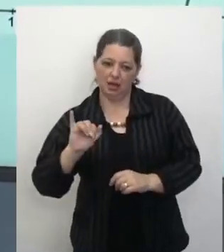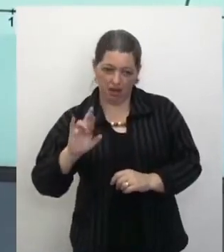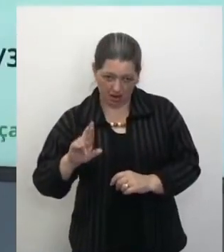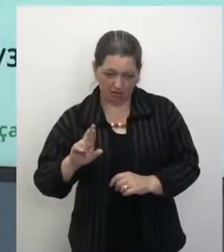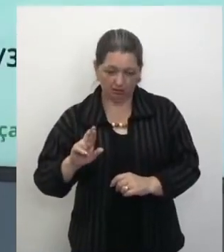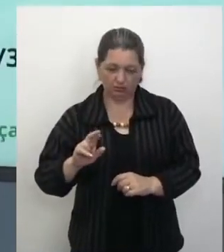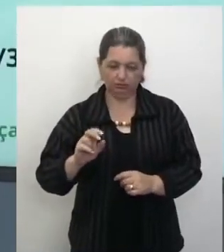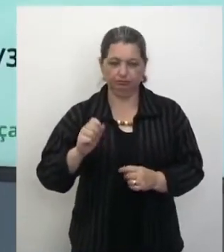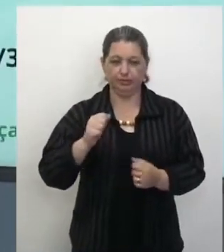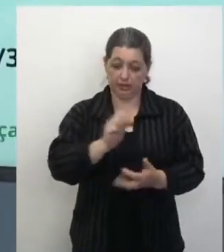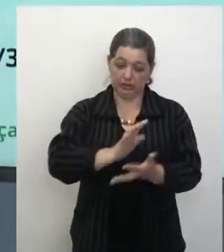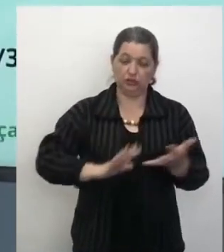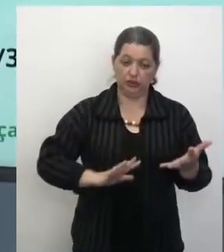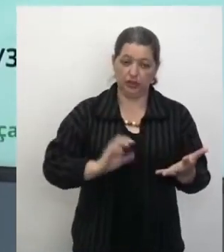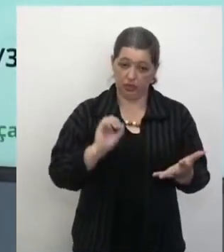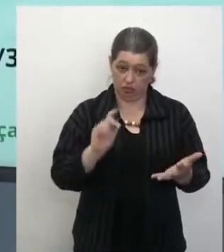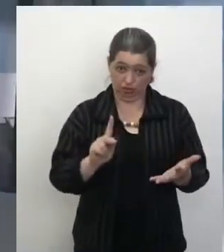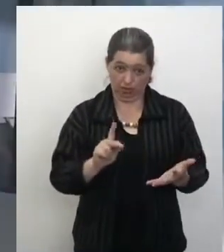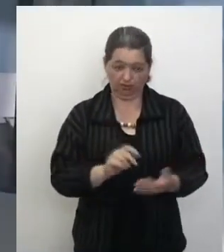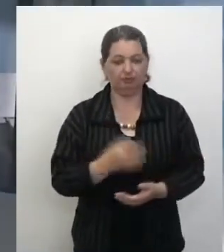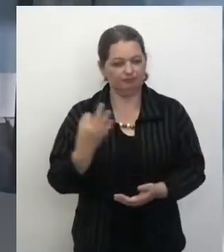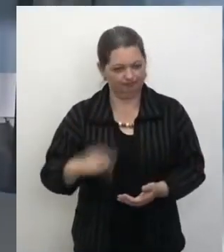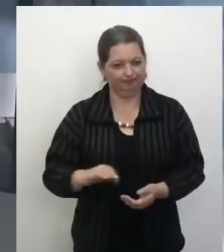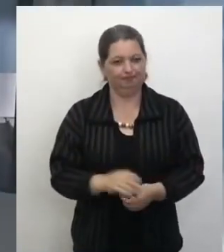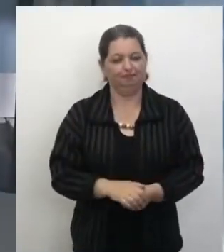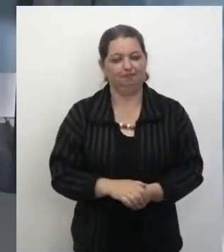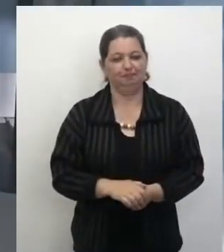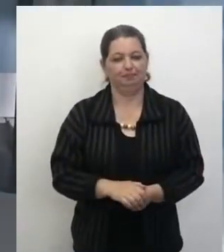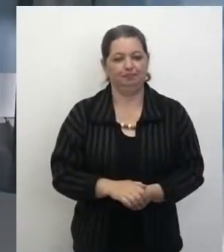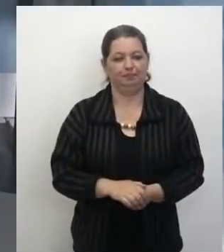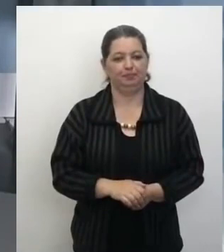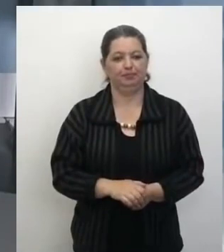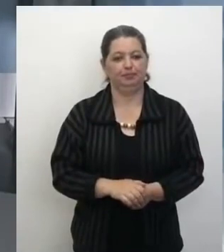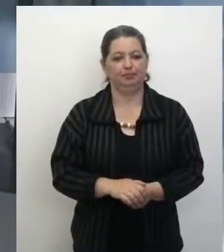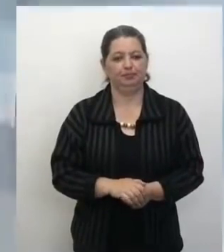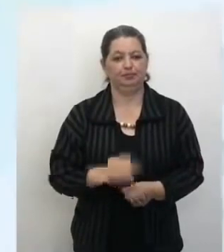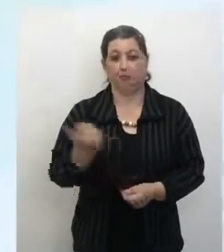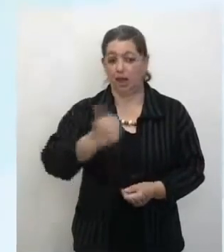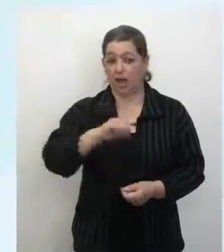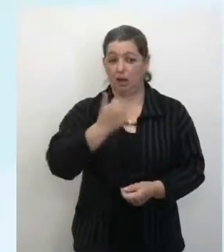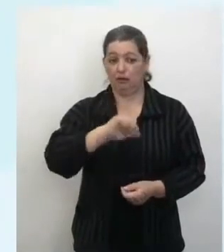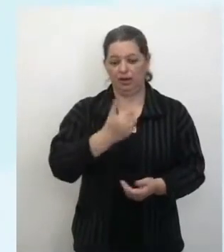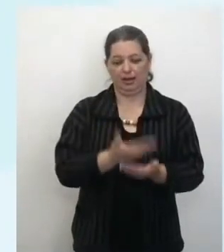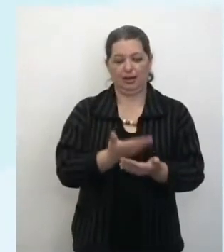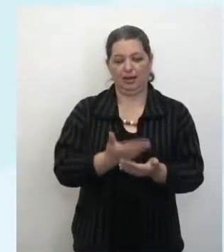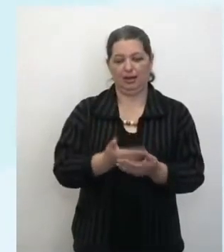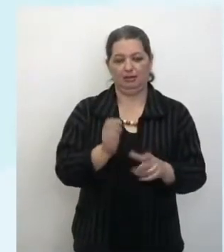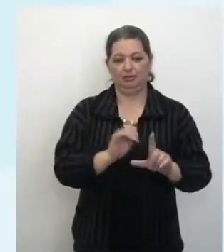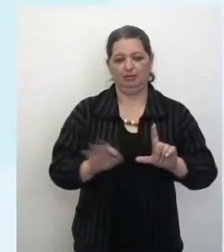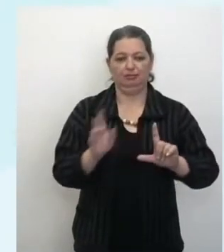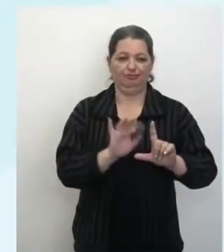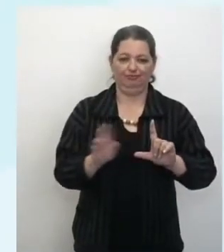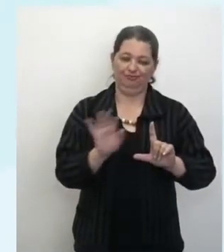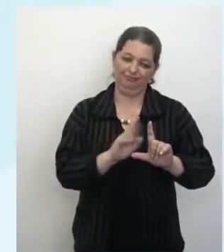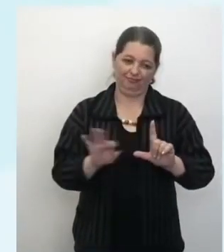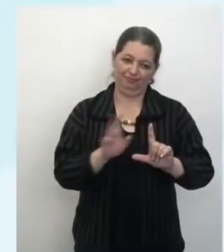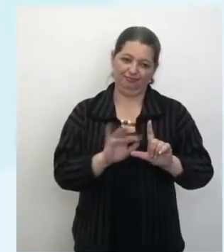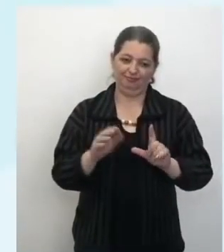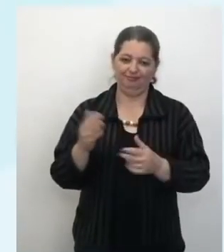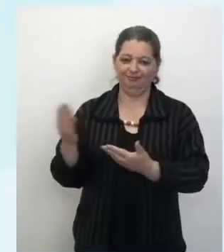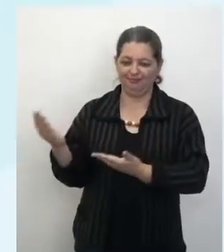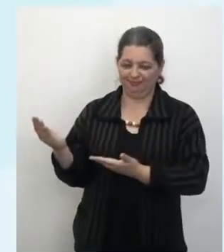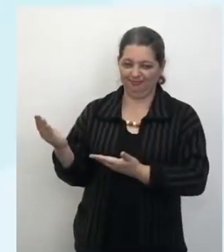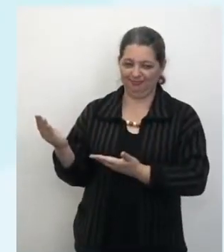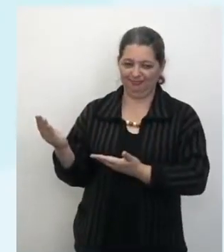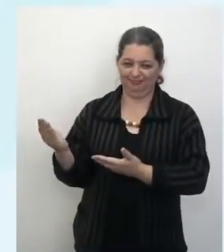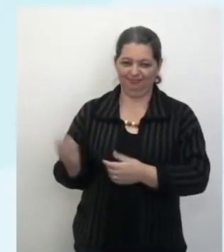de fazer a tarefa, tá bom? Certo, professora Inês? Isso mesmo. E não esqueça também de avaliar a nossa aula. Vai estar aparecendo para você aí o QR Code, o